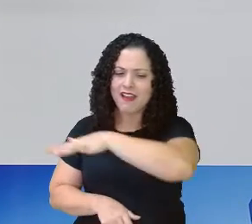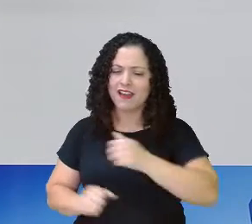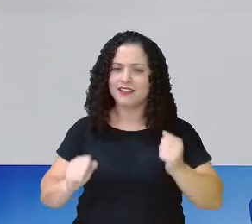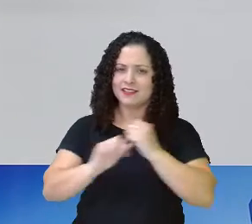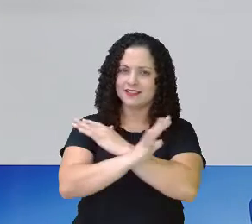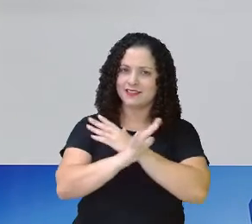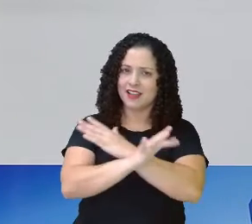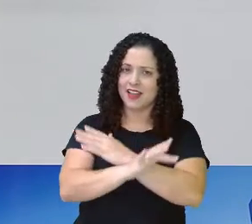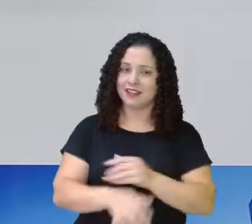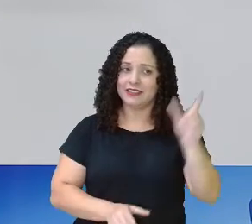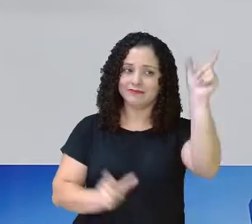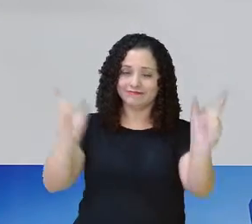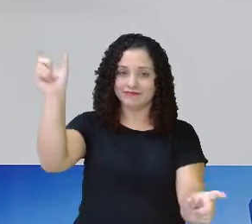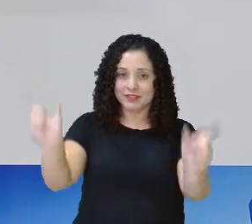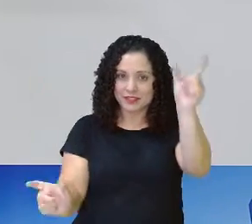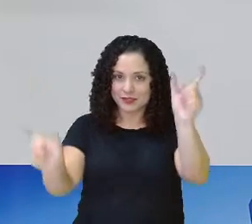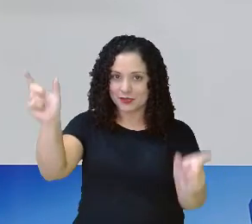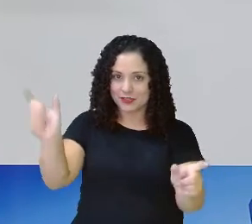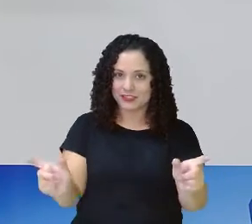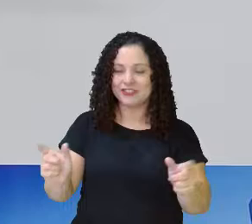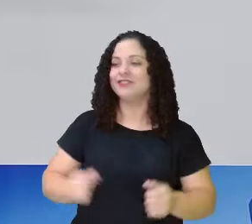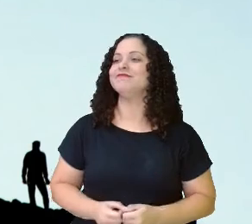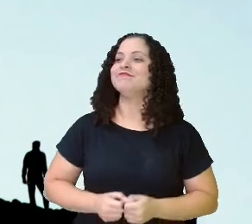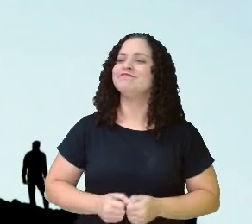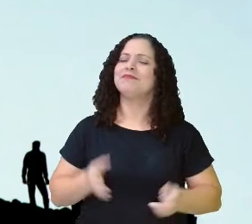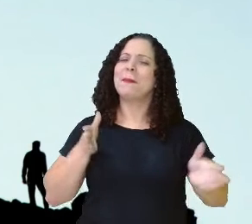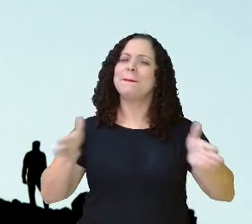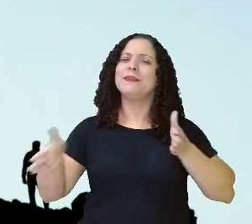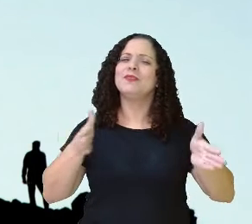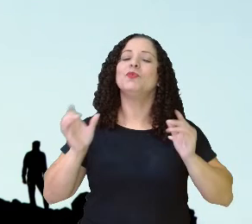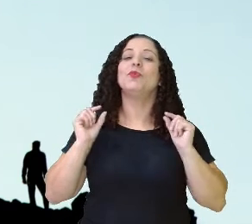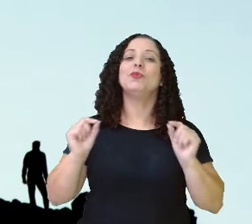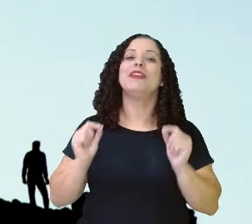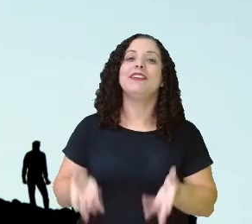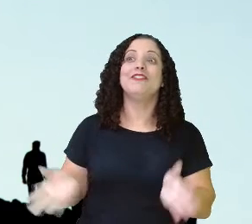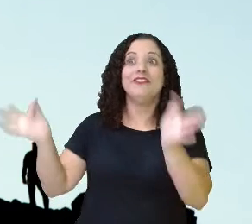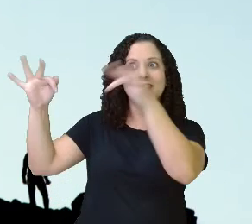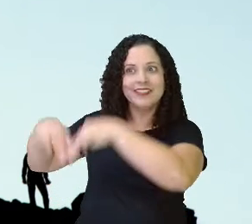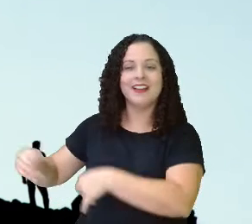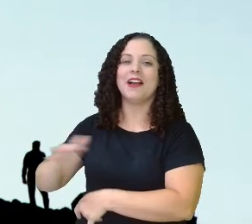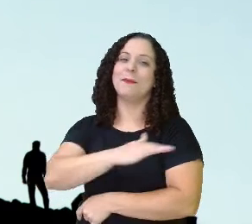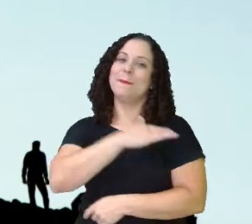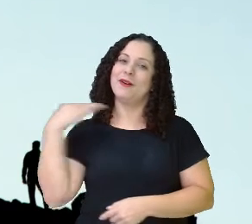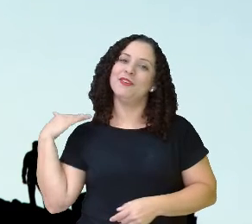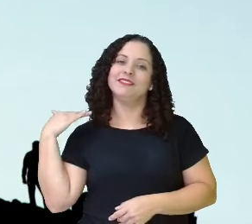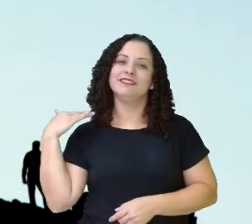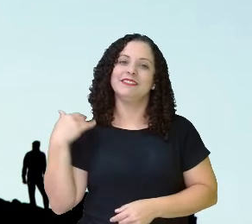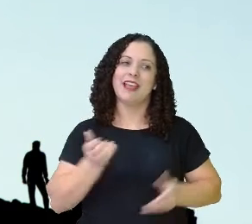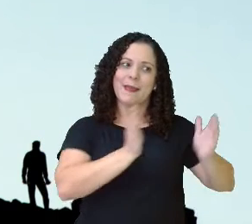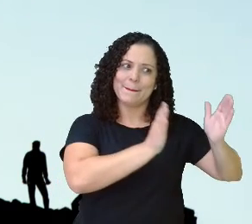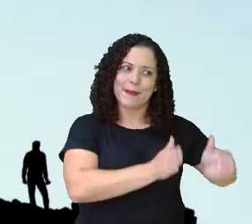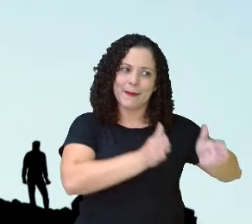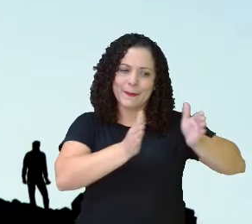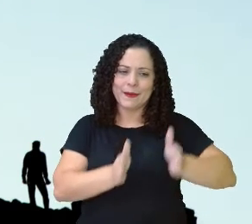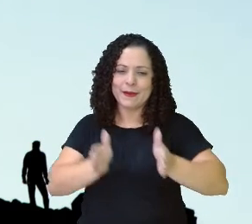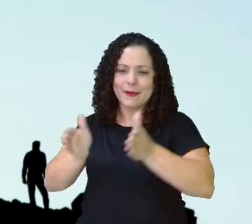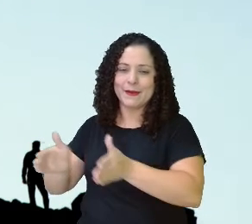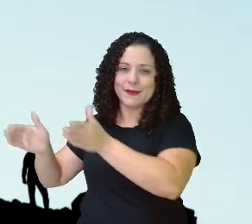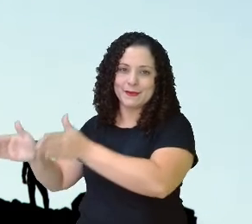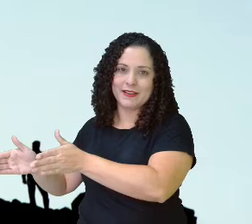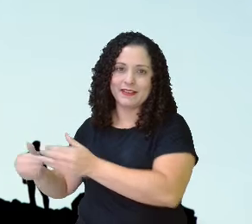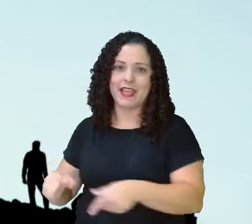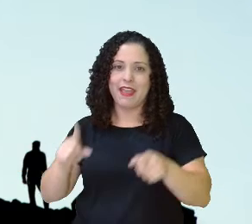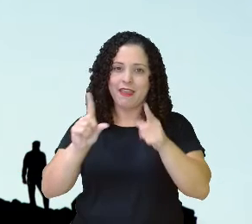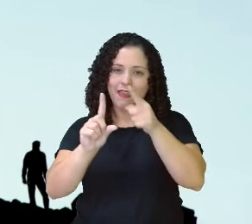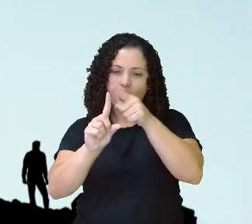pessoas. E aí, falando nesses ciclos, a gente não pode deixar de falar da morte, né, gente? Que ela faz parte de um ciclo, ela faz parte da vida.